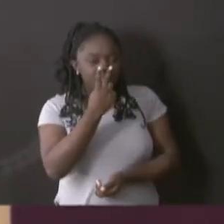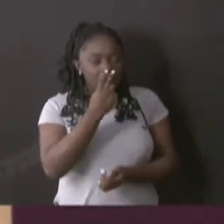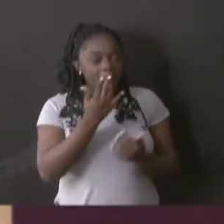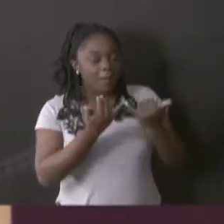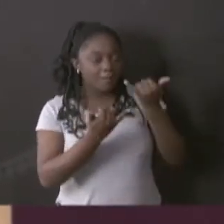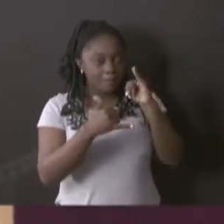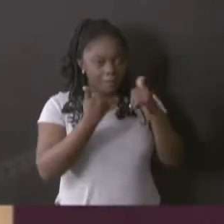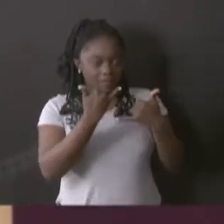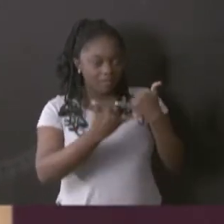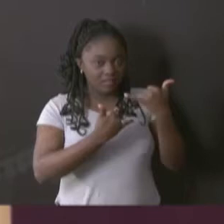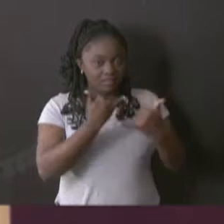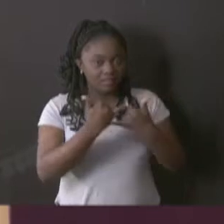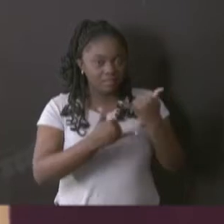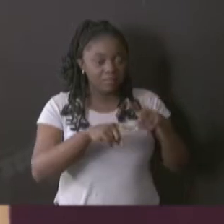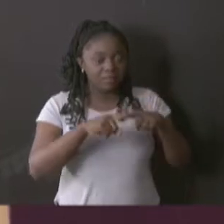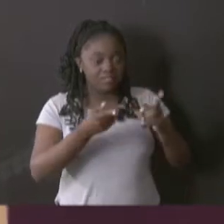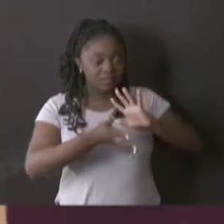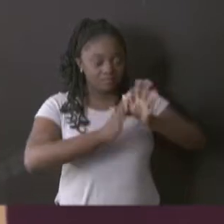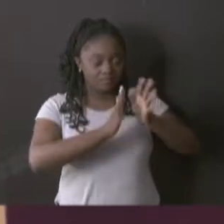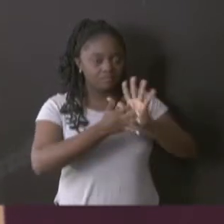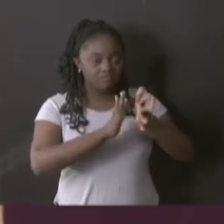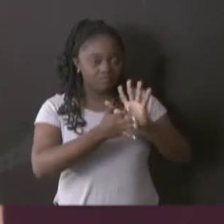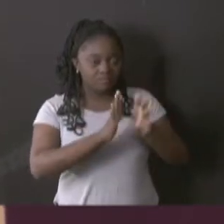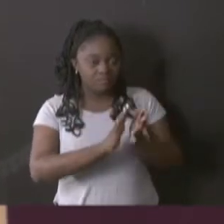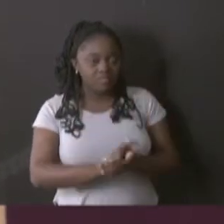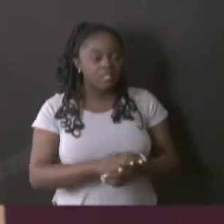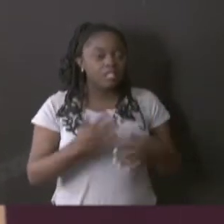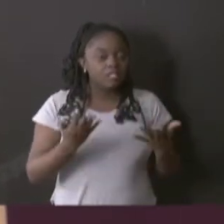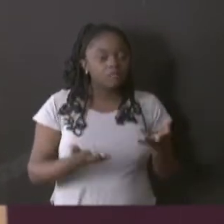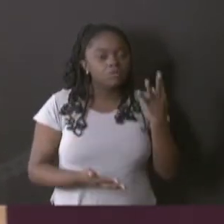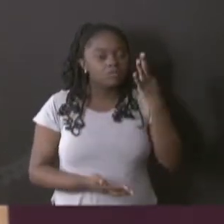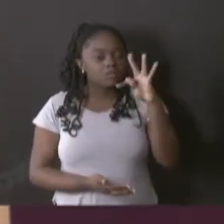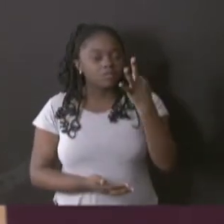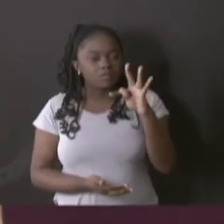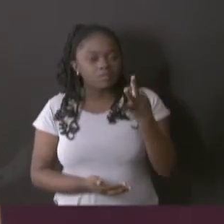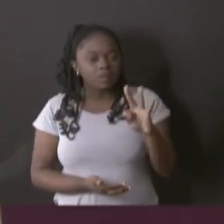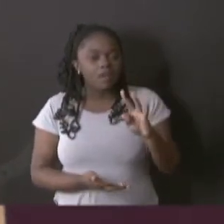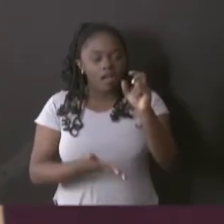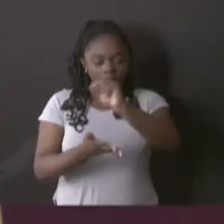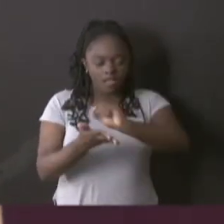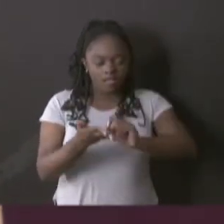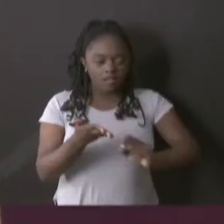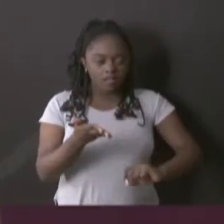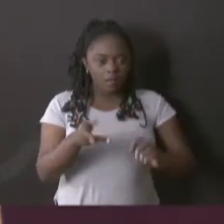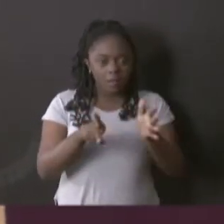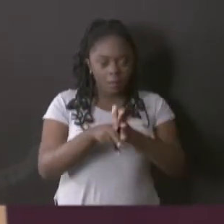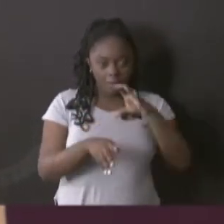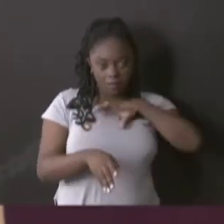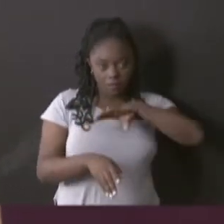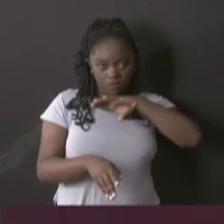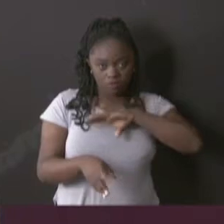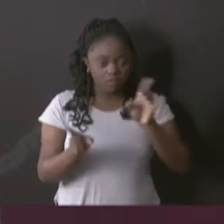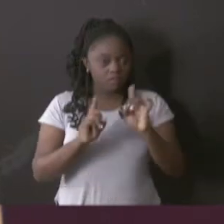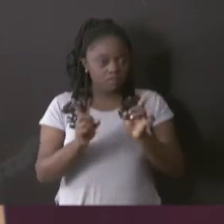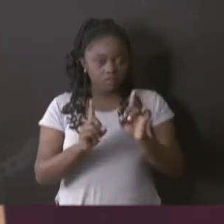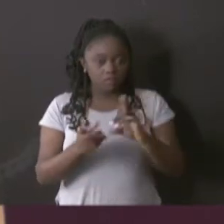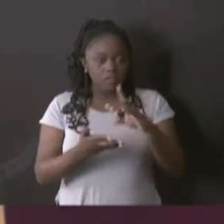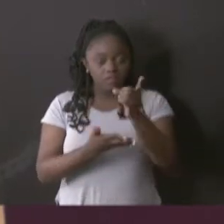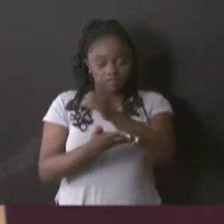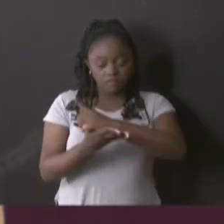que todo na língua de sinais. Então, as tarefas não tá escrito em português. São